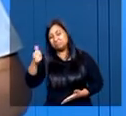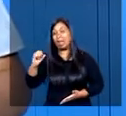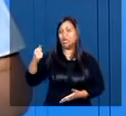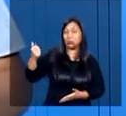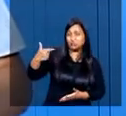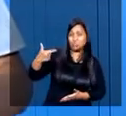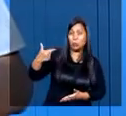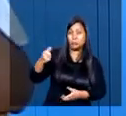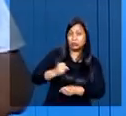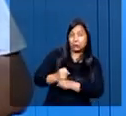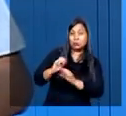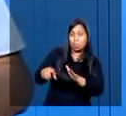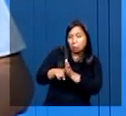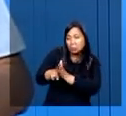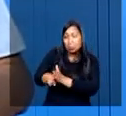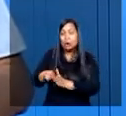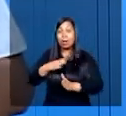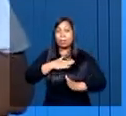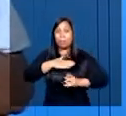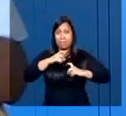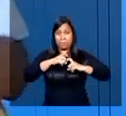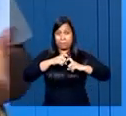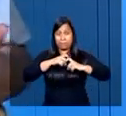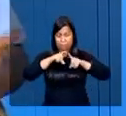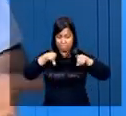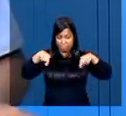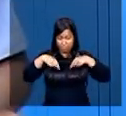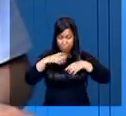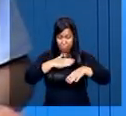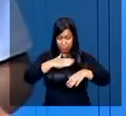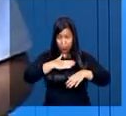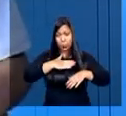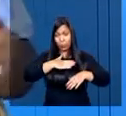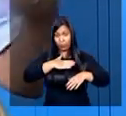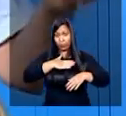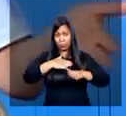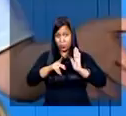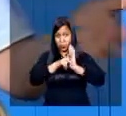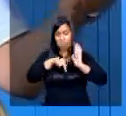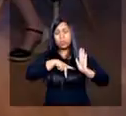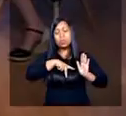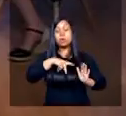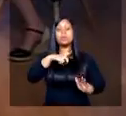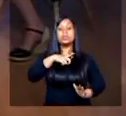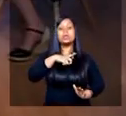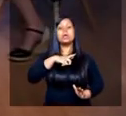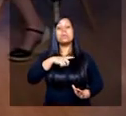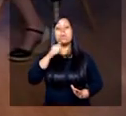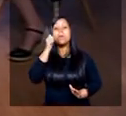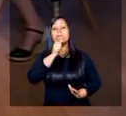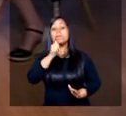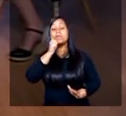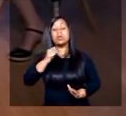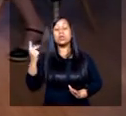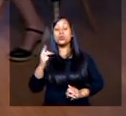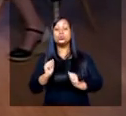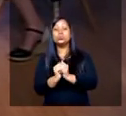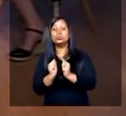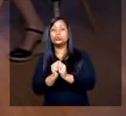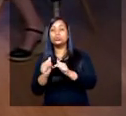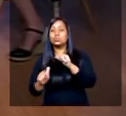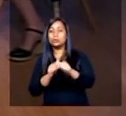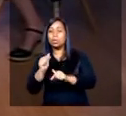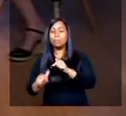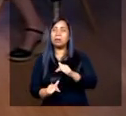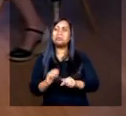né? Na minha clínica particular, eu tenho o respaldo da Maline, que é a osteopata, a gente trabalha juntas